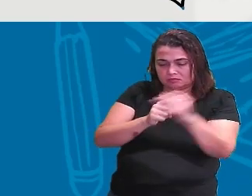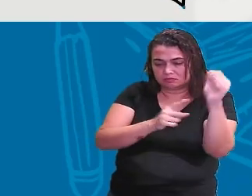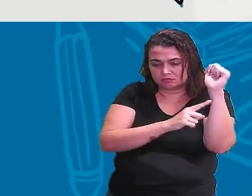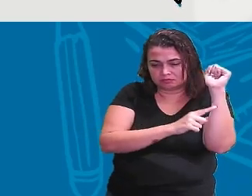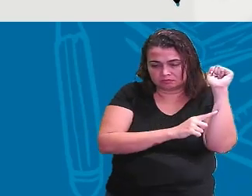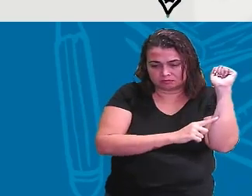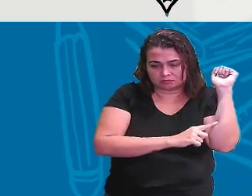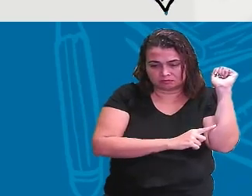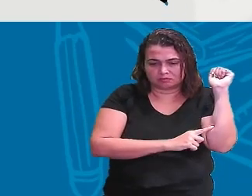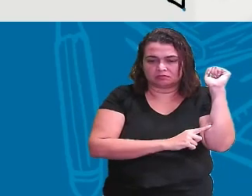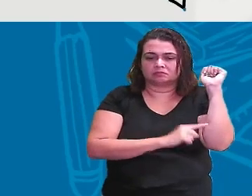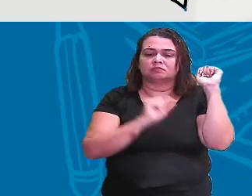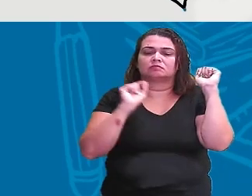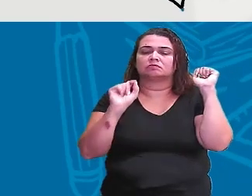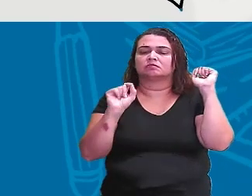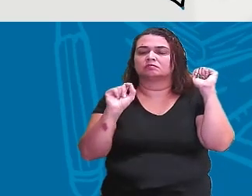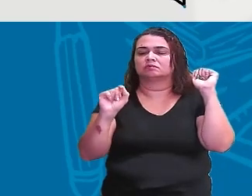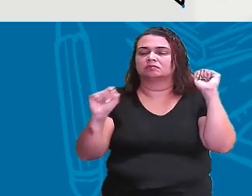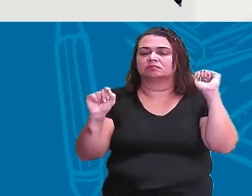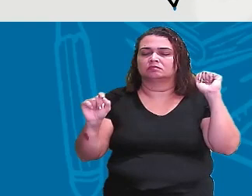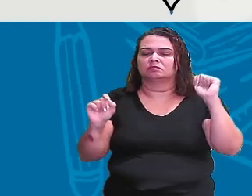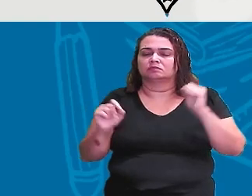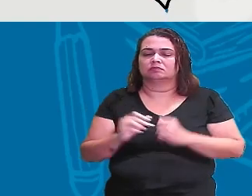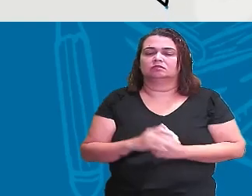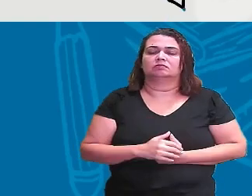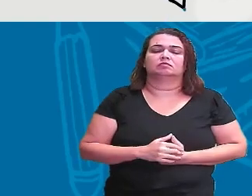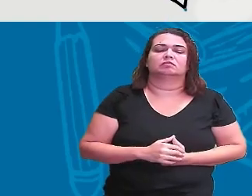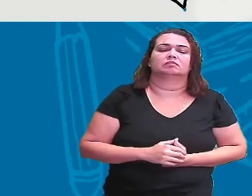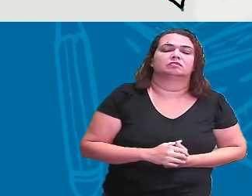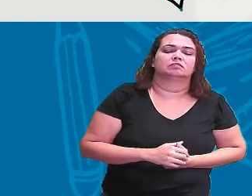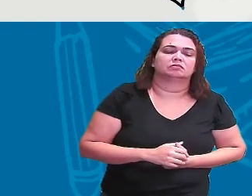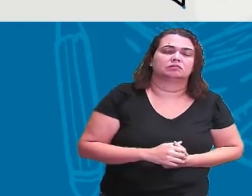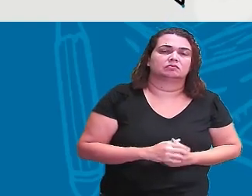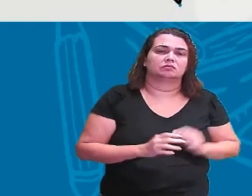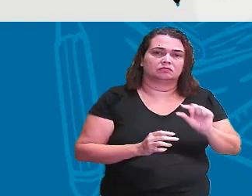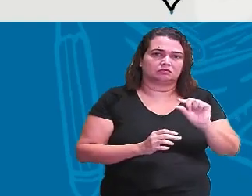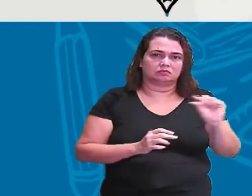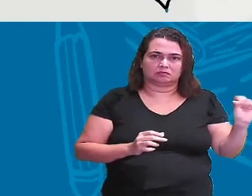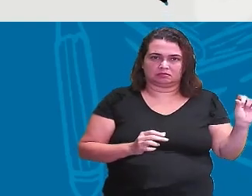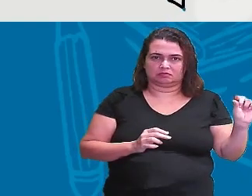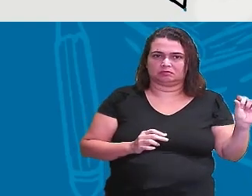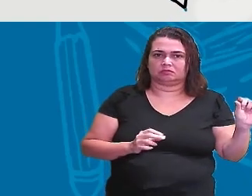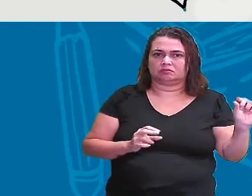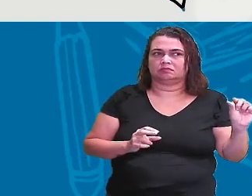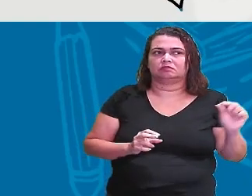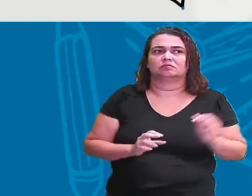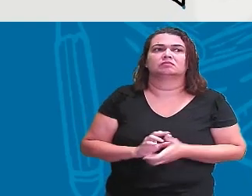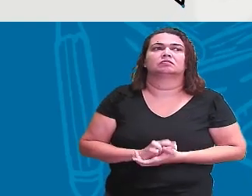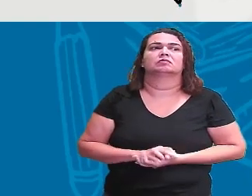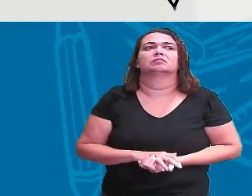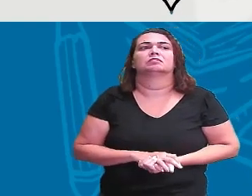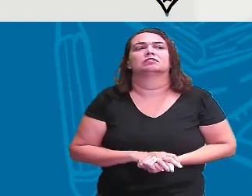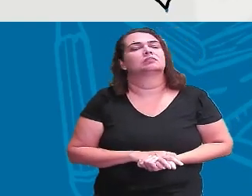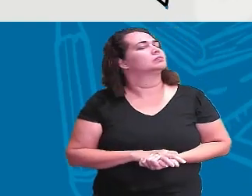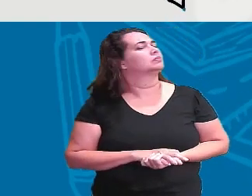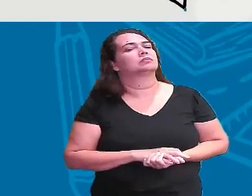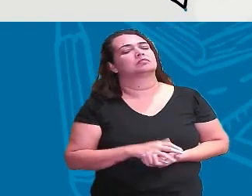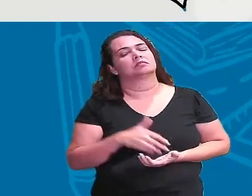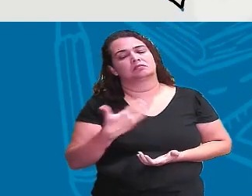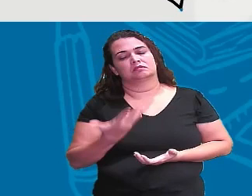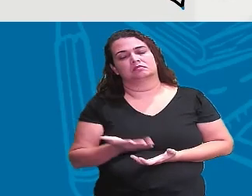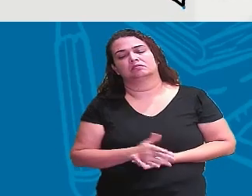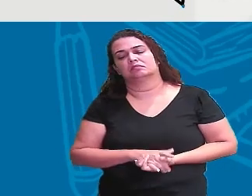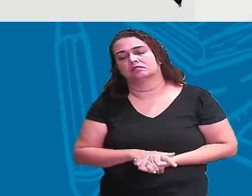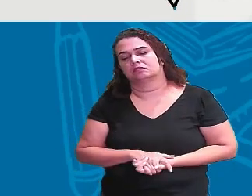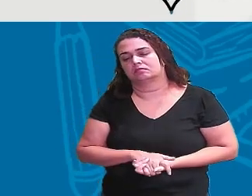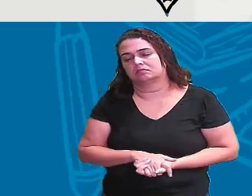por tracinho, veias e outro tracinho. E aí, a gente completaria com o quê?